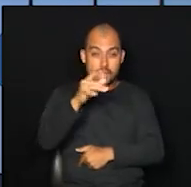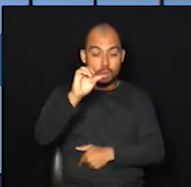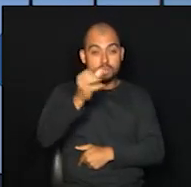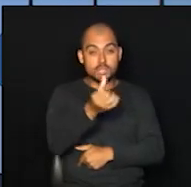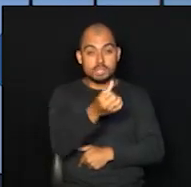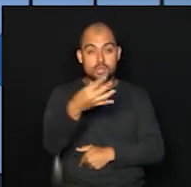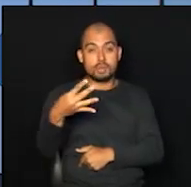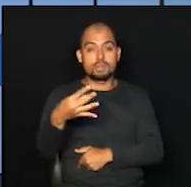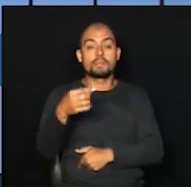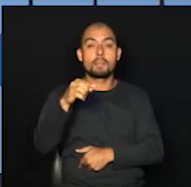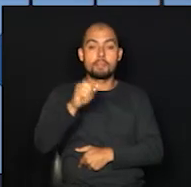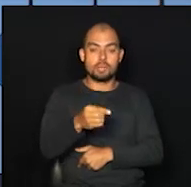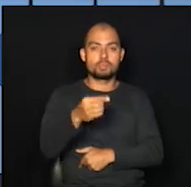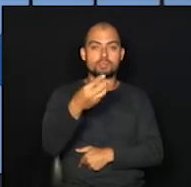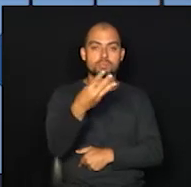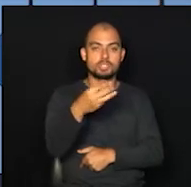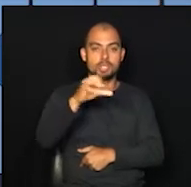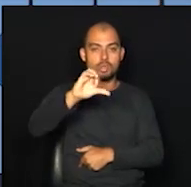1.064.039 casos, sendo